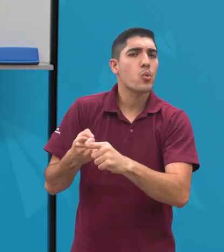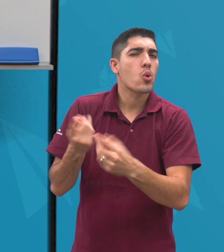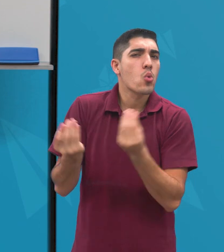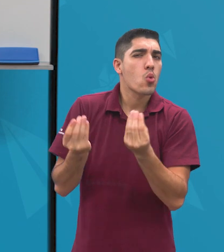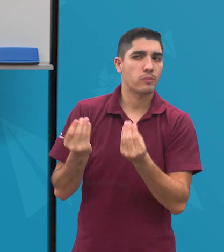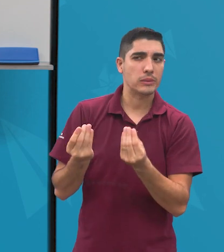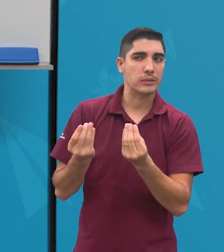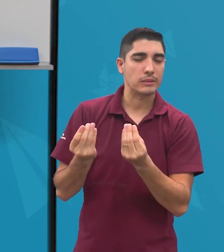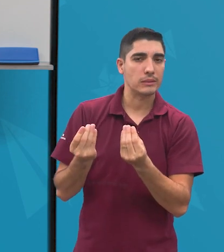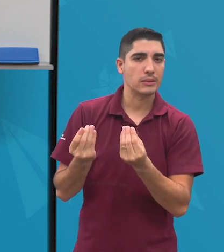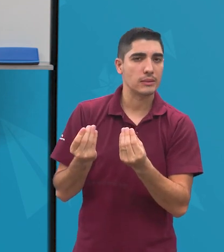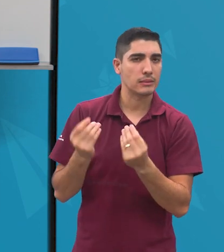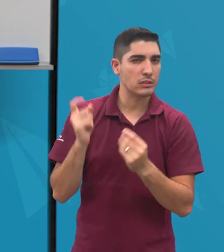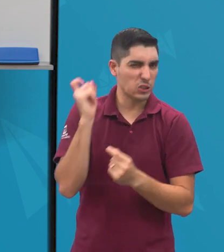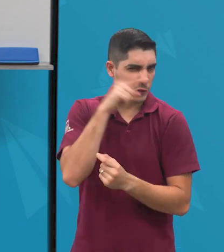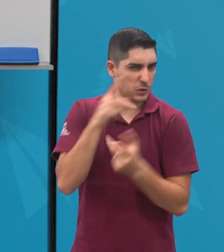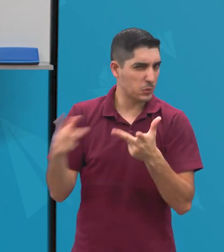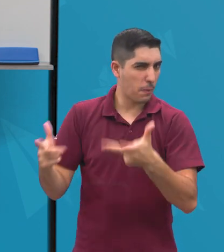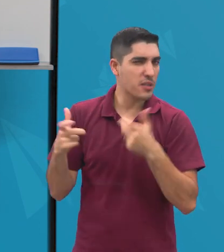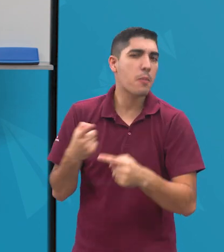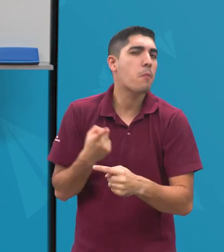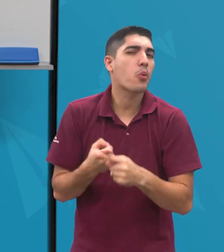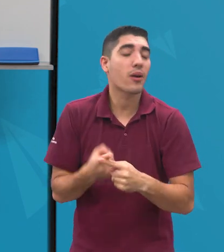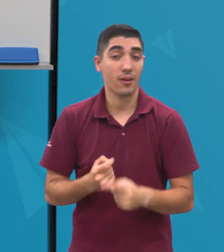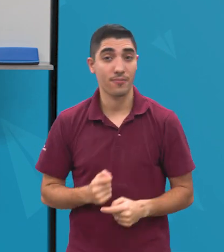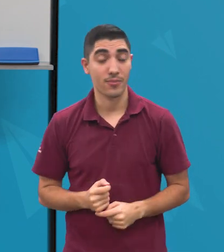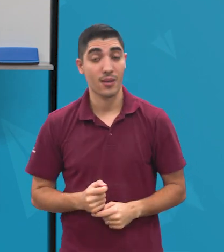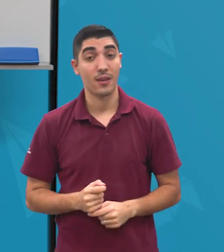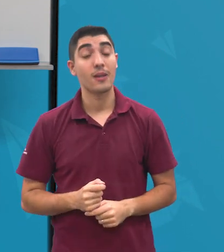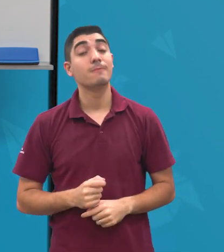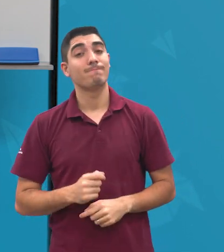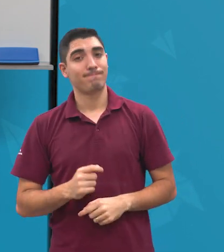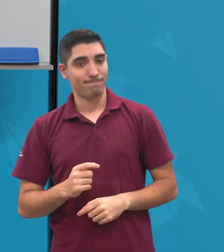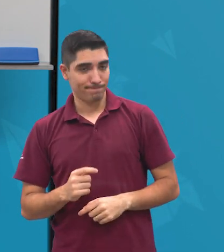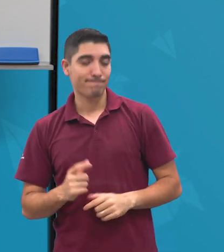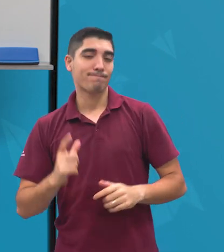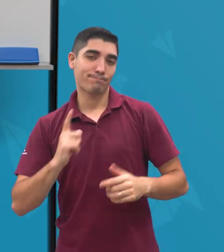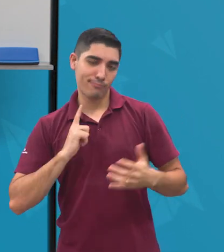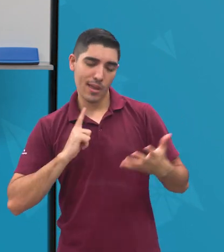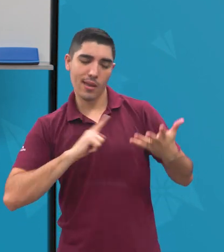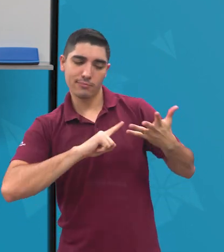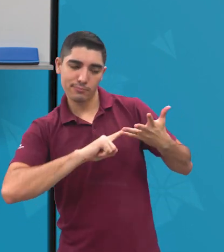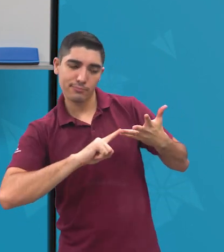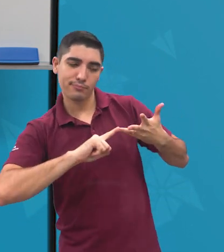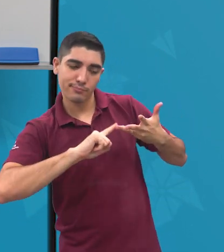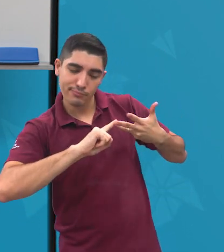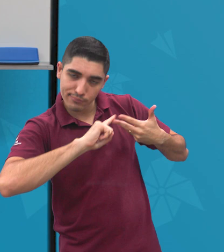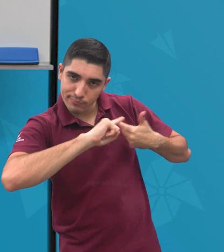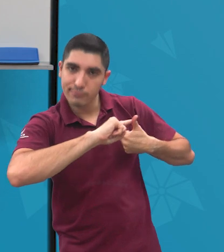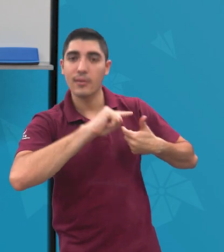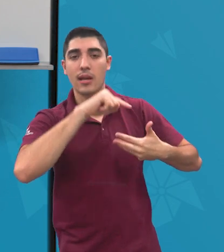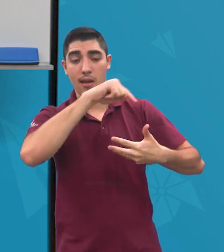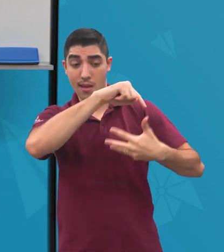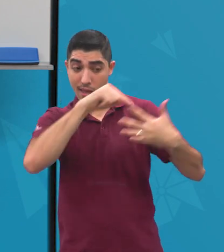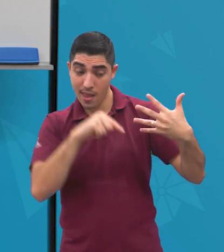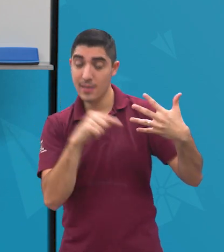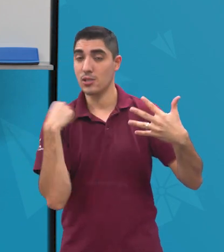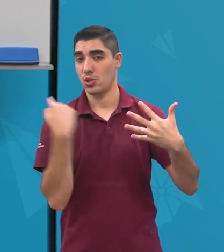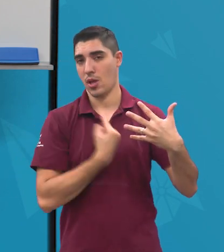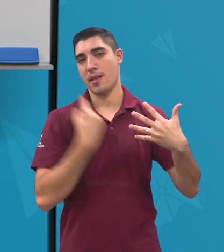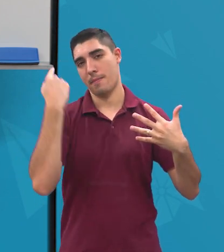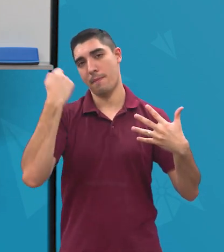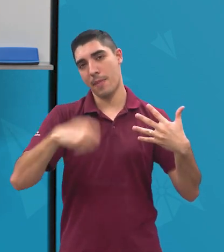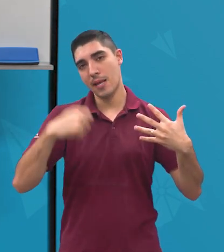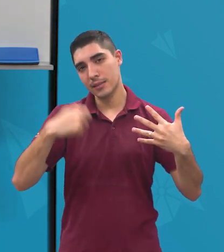Porque é uma tarefa que envolve alguns elementos que merecem um destaque nessa nossa conversa